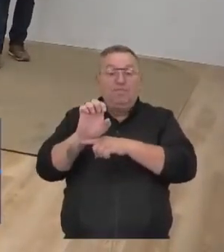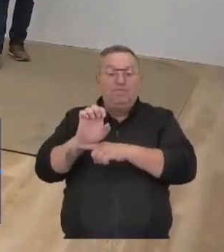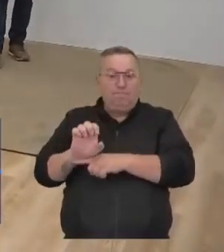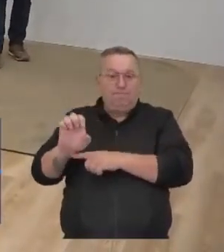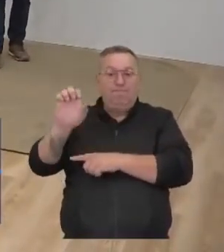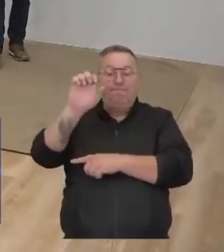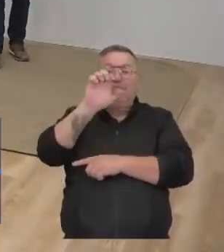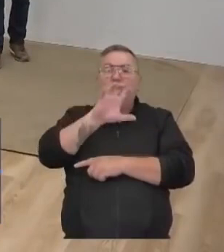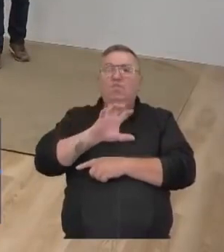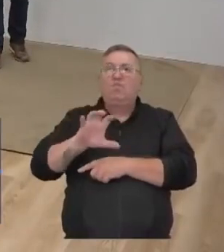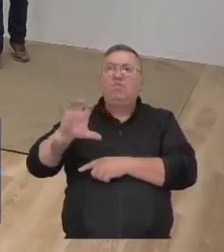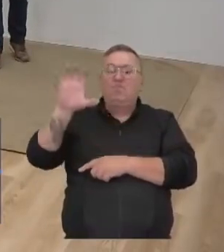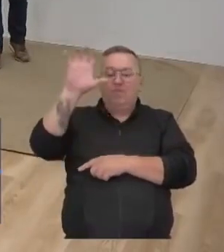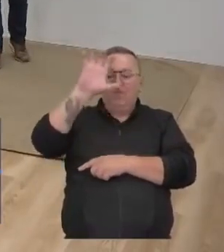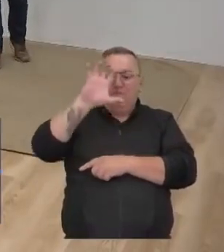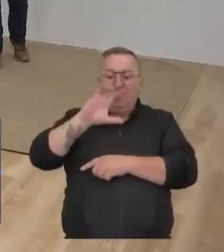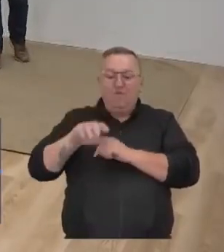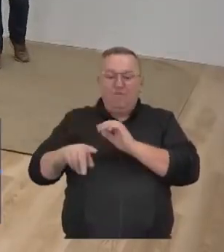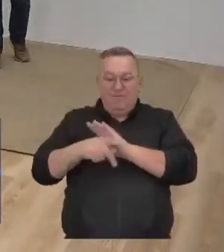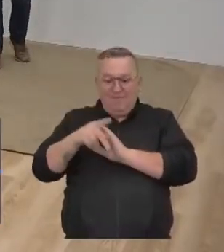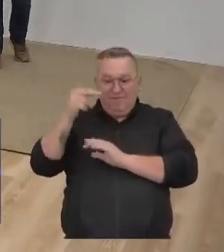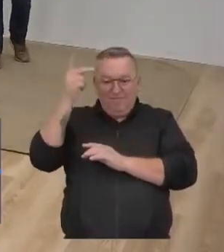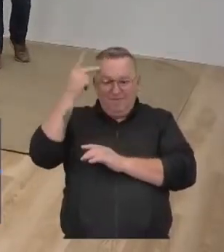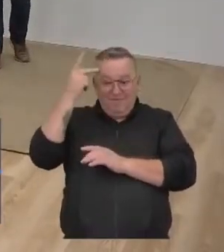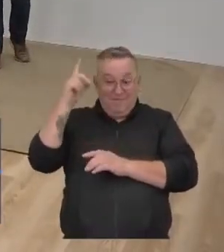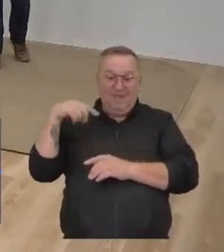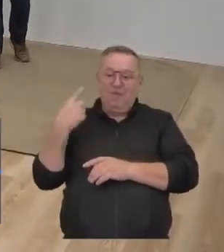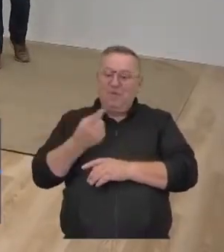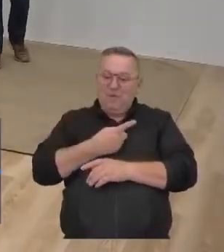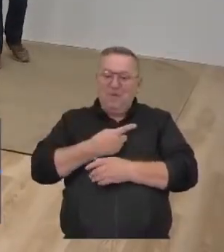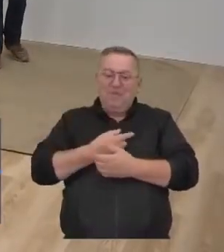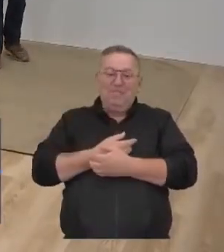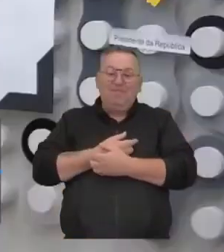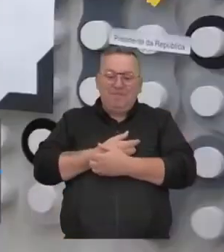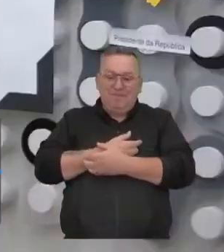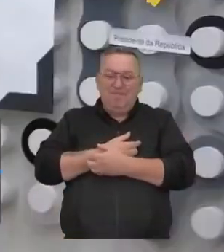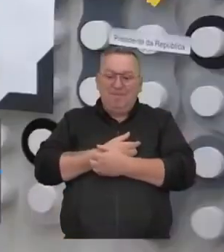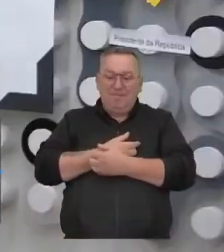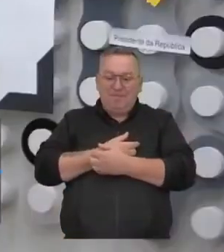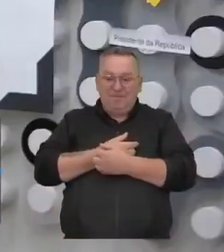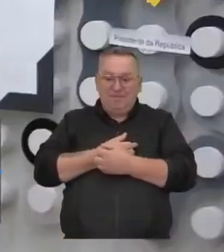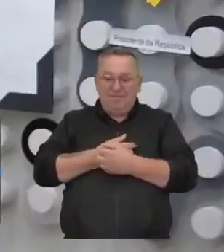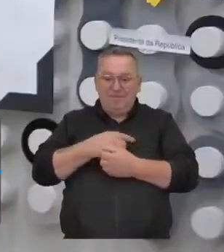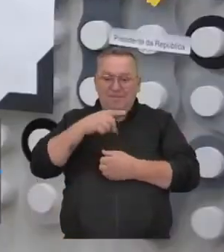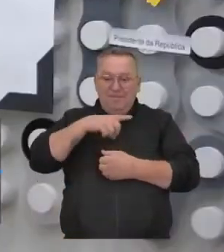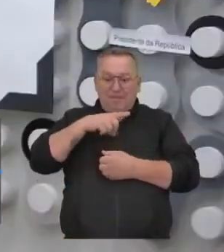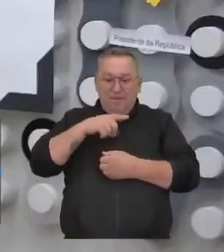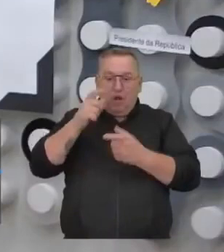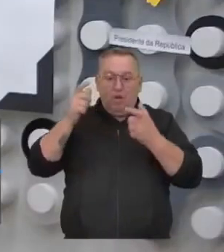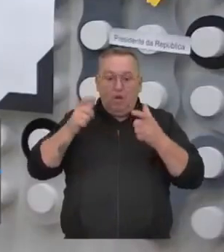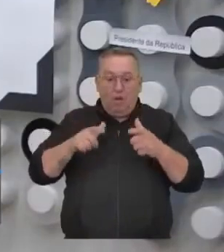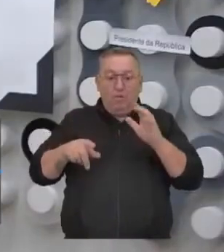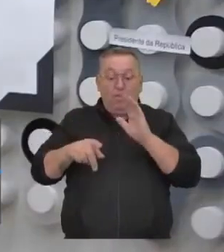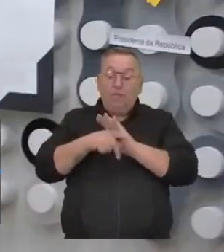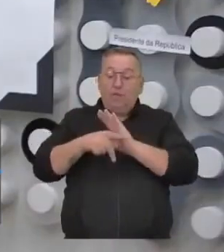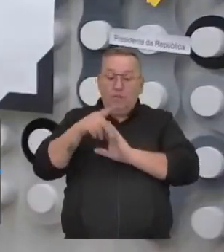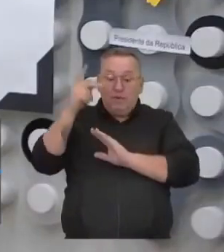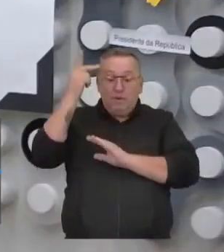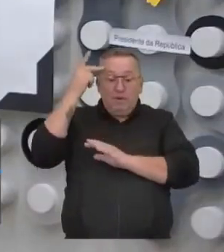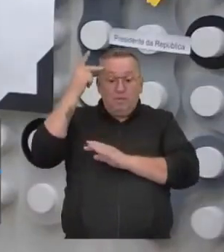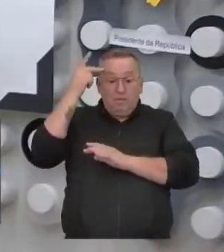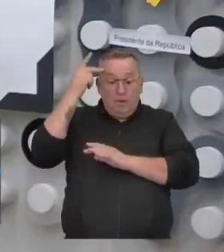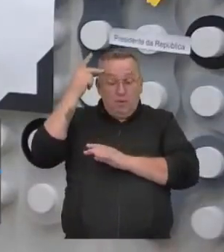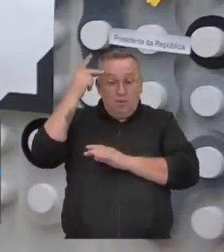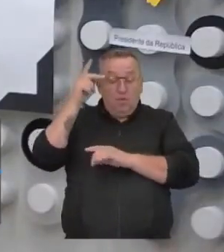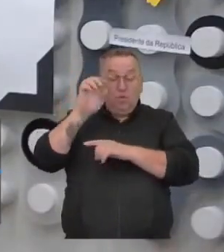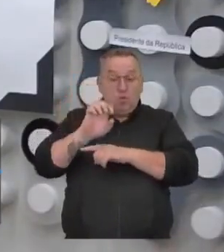Então vamos colocar o primeiro estado, que é o estado de São Paulo, que é o nosso, né? Exatamente, muito bem. Então, olha só, a gente está no estado de São Paulo, não confundir estado de